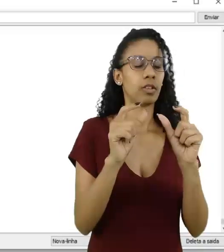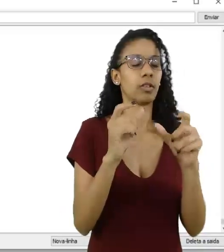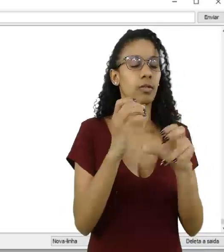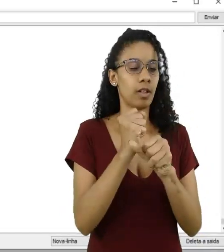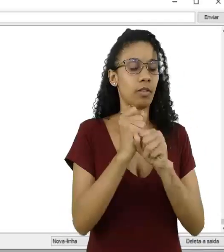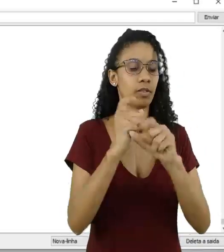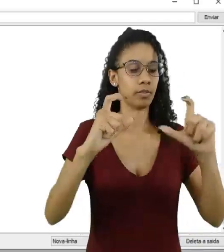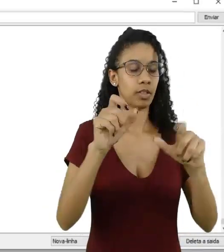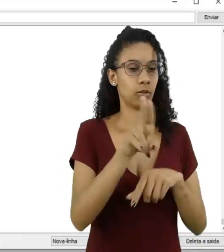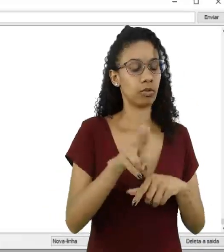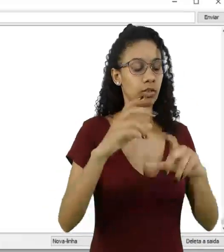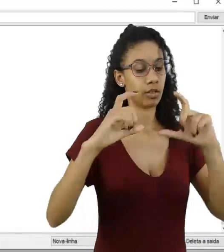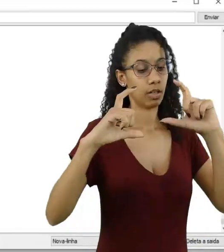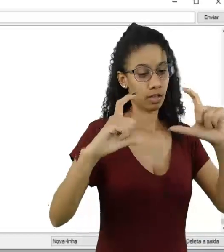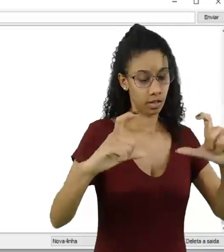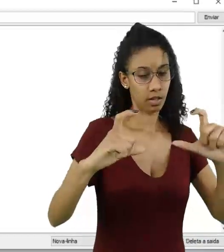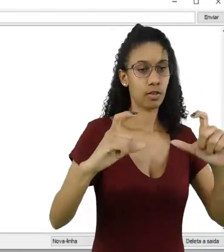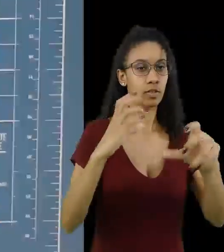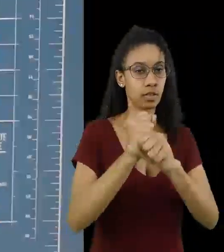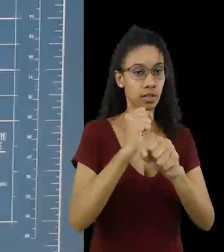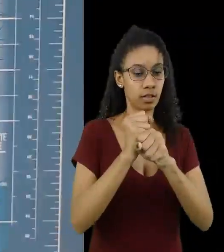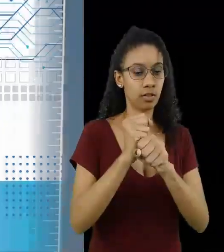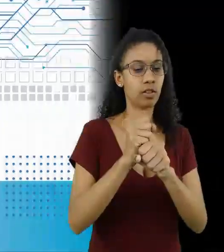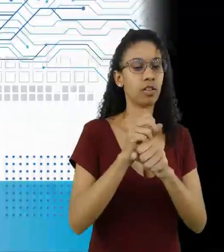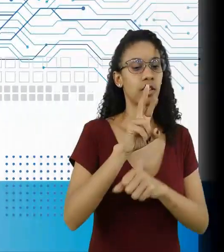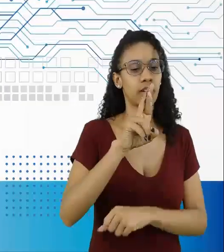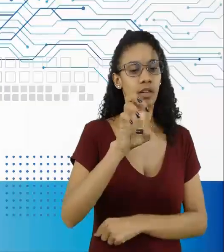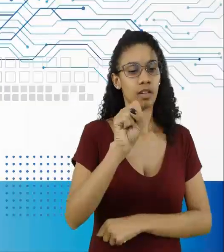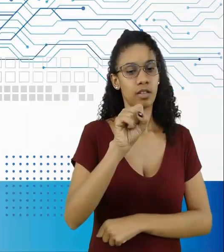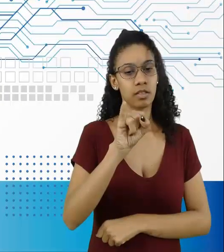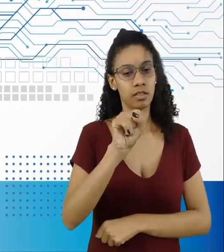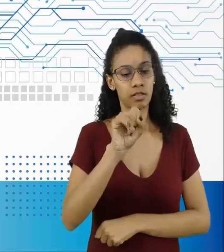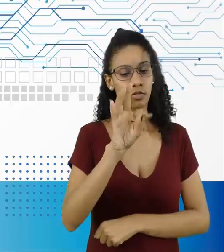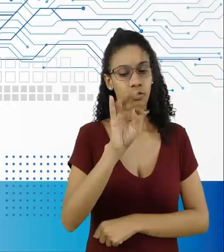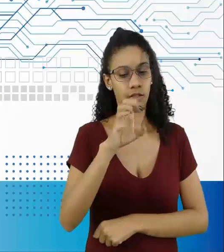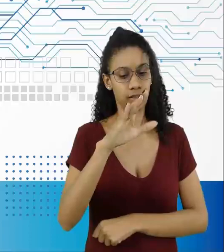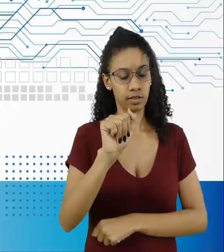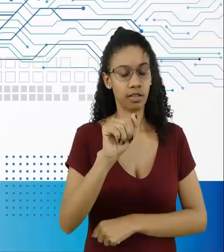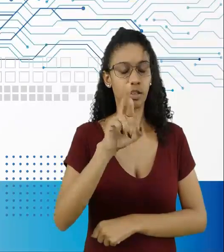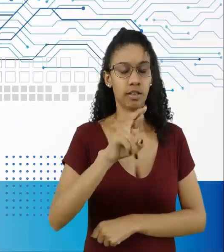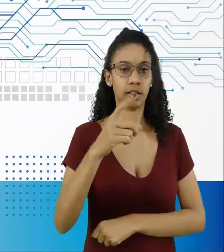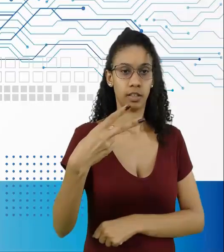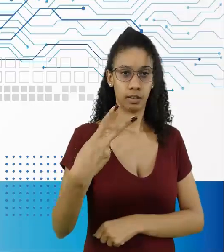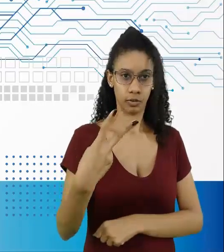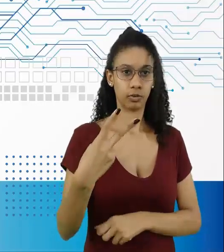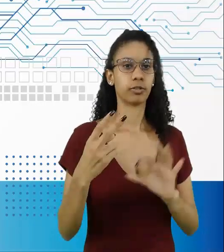o valor de R2. Utilize a equação que calcula o valor da resistência R2, tá?